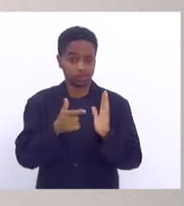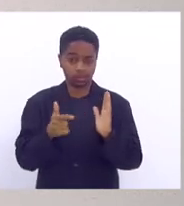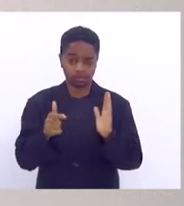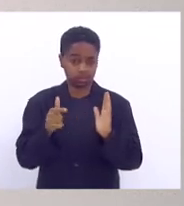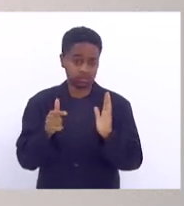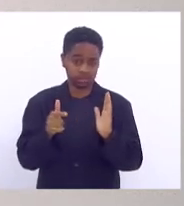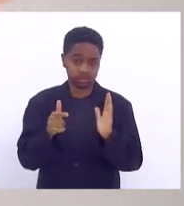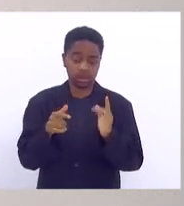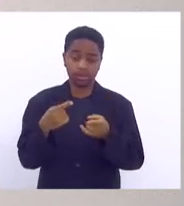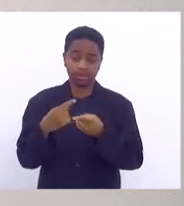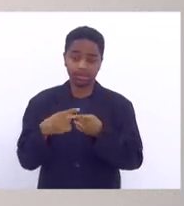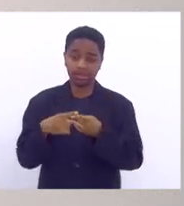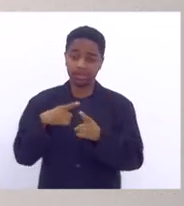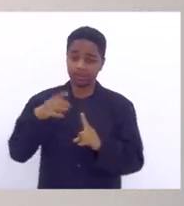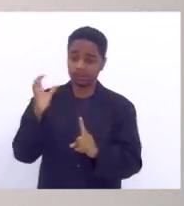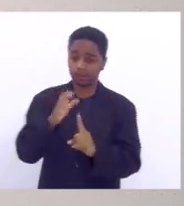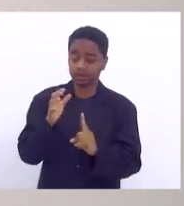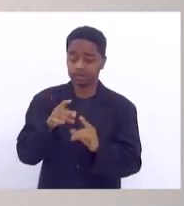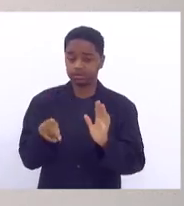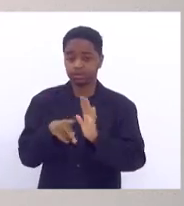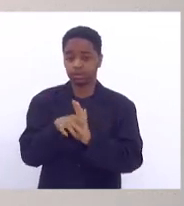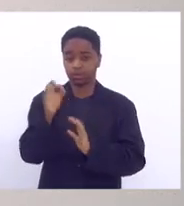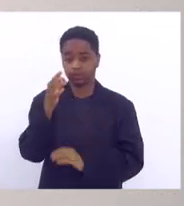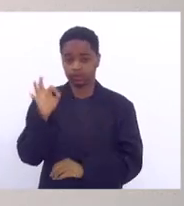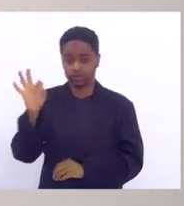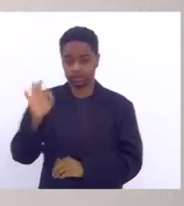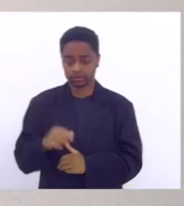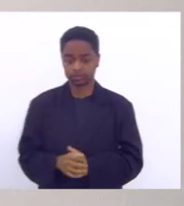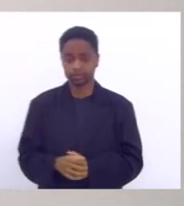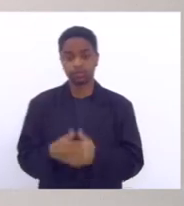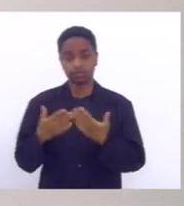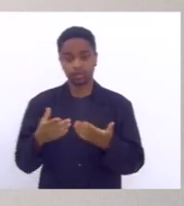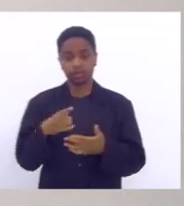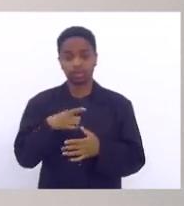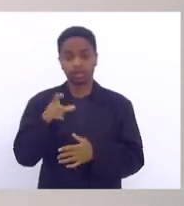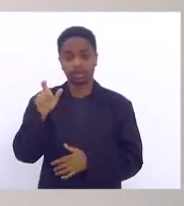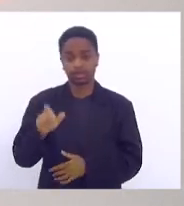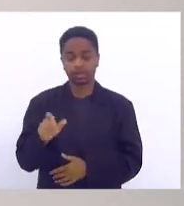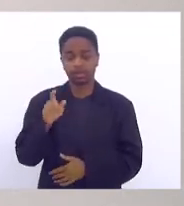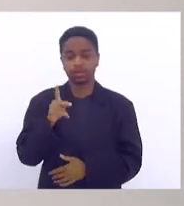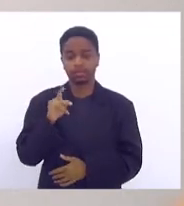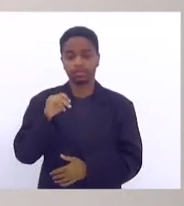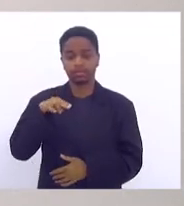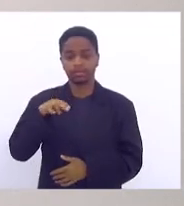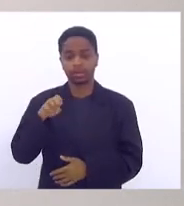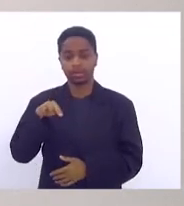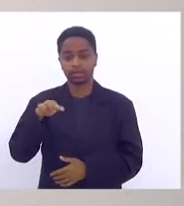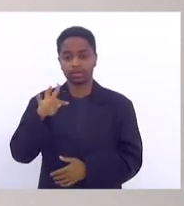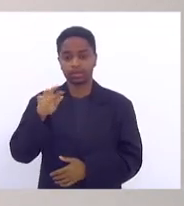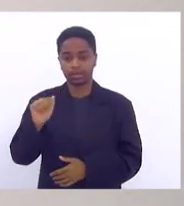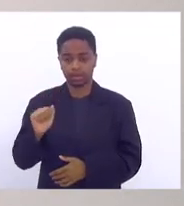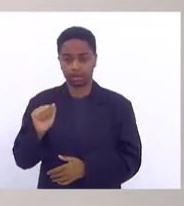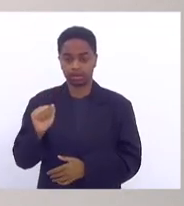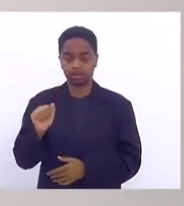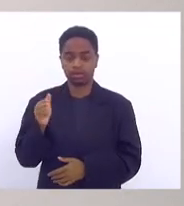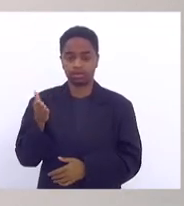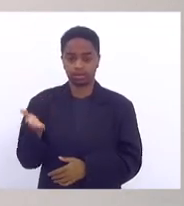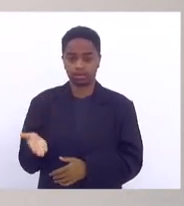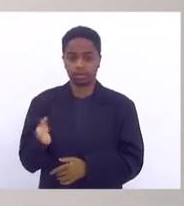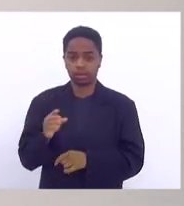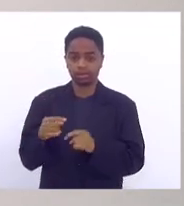país porque era de influência francesa havia um constitucionalista Pimenta Bueno que que que que